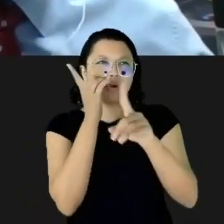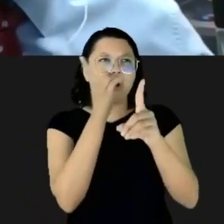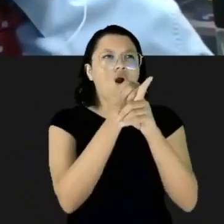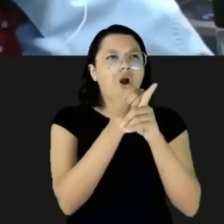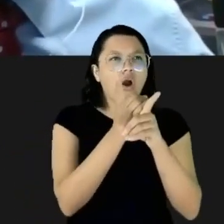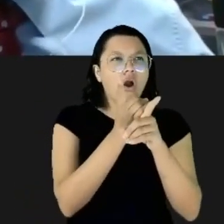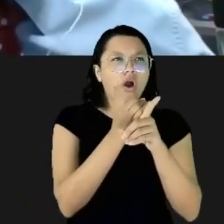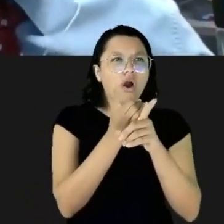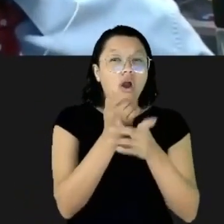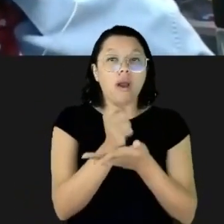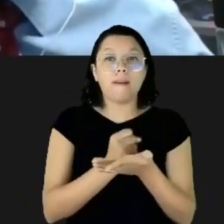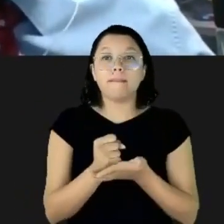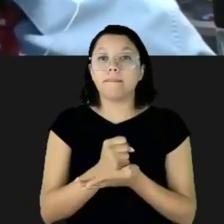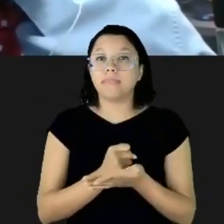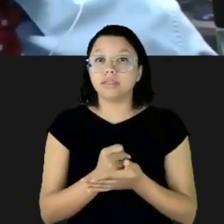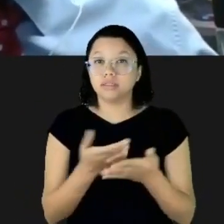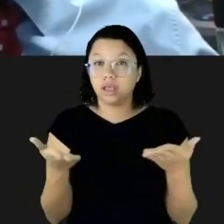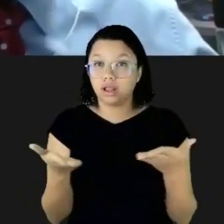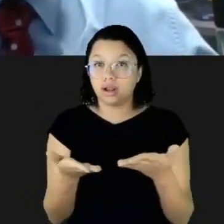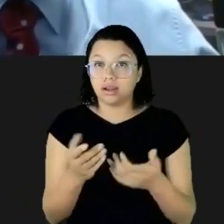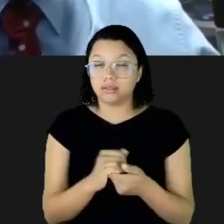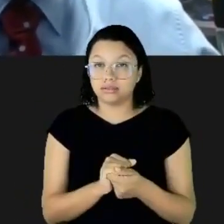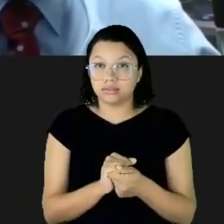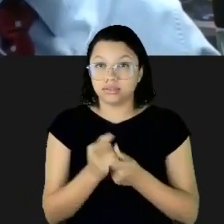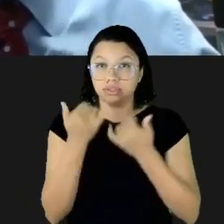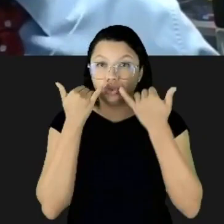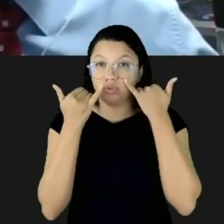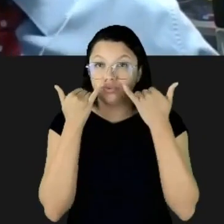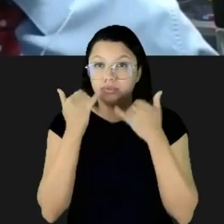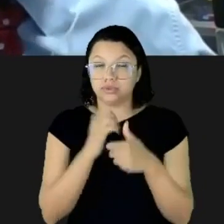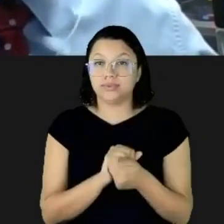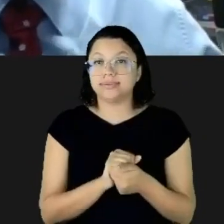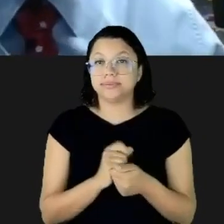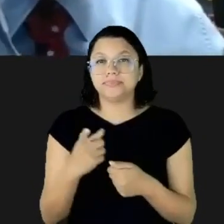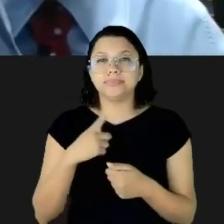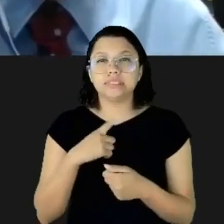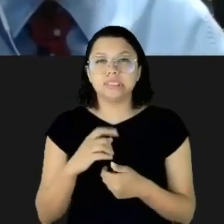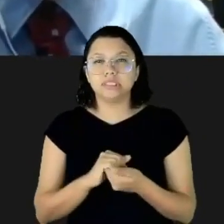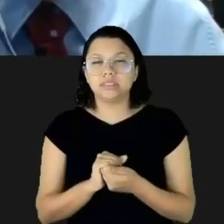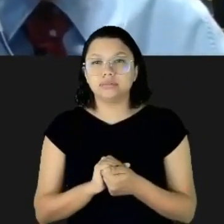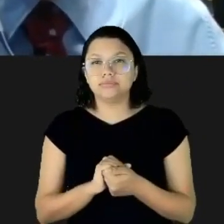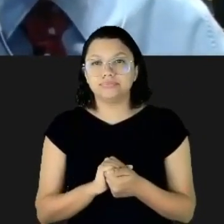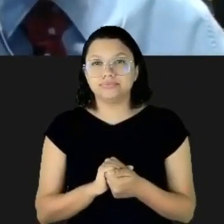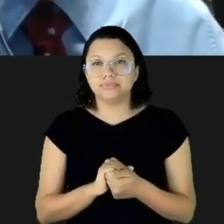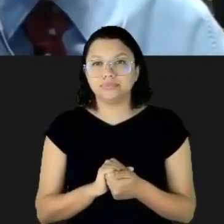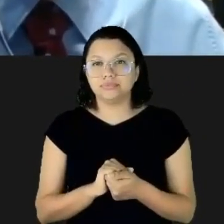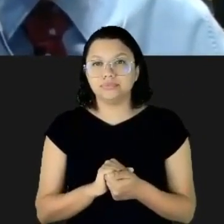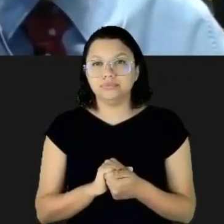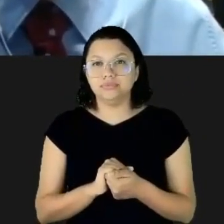com base nessa dessas informações ela tem uma